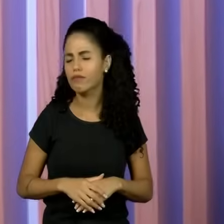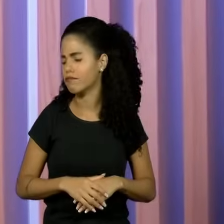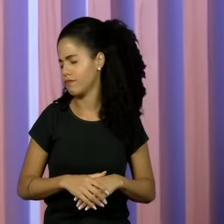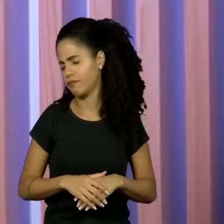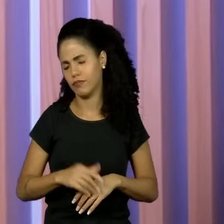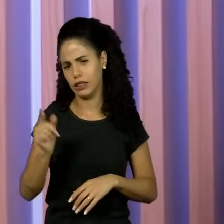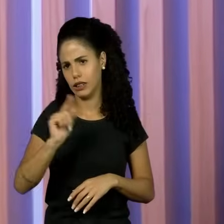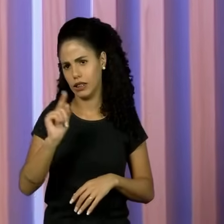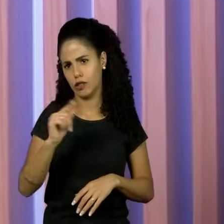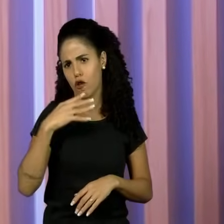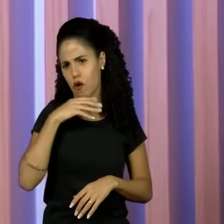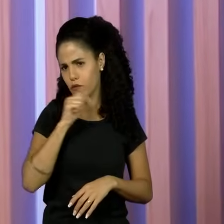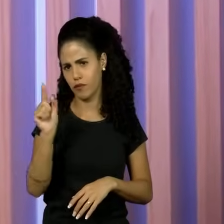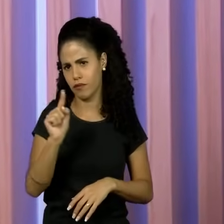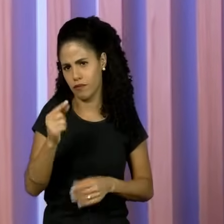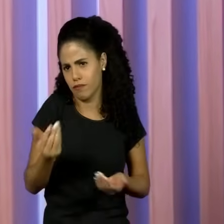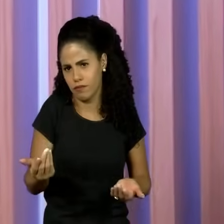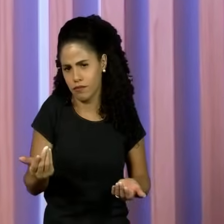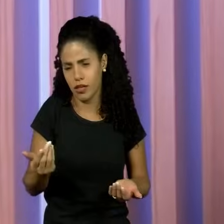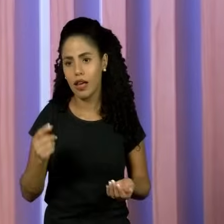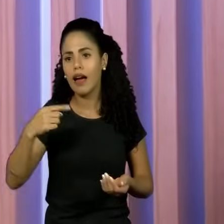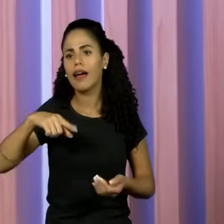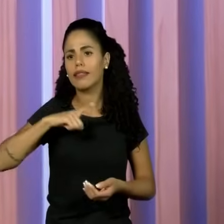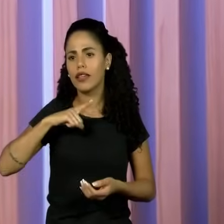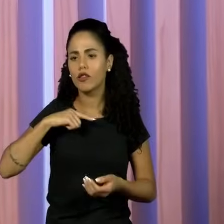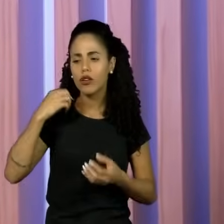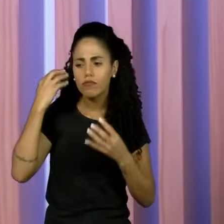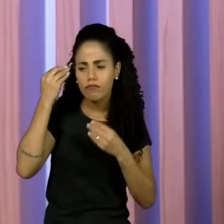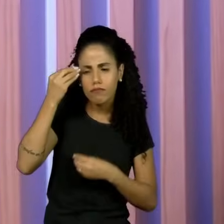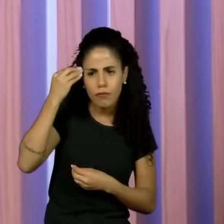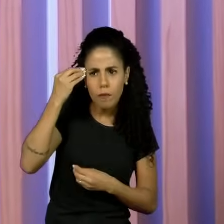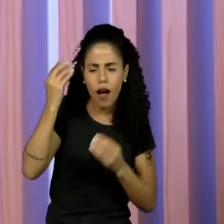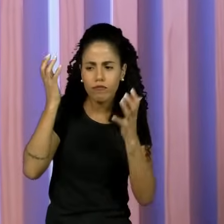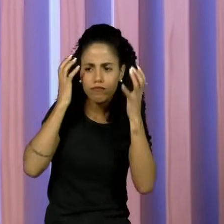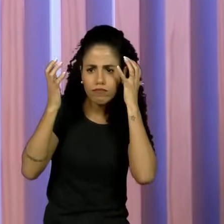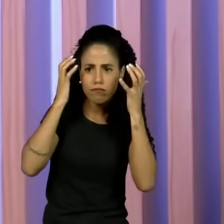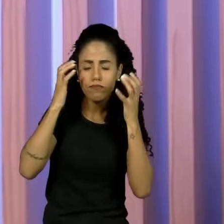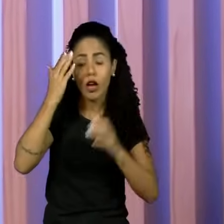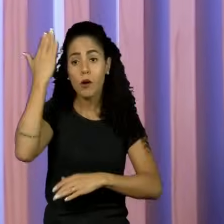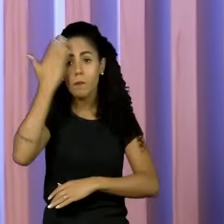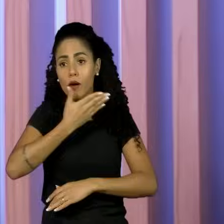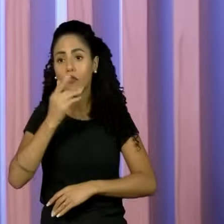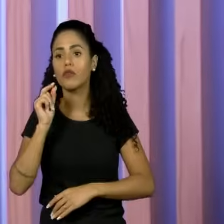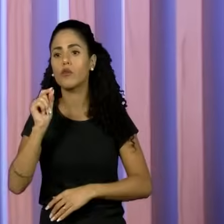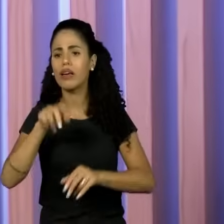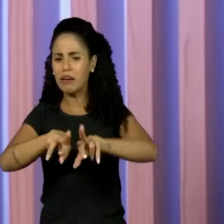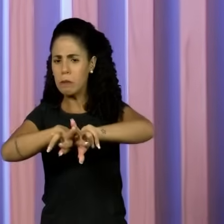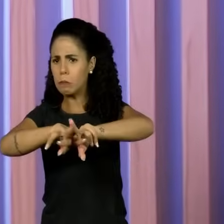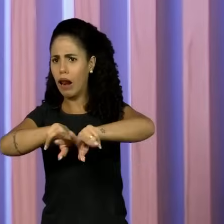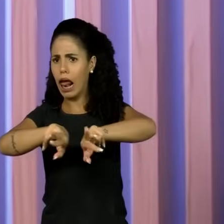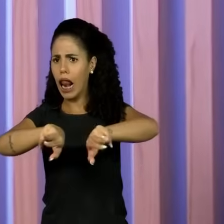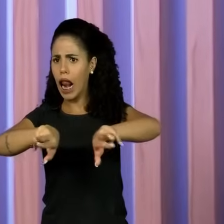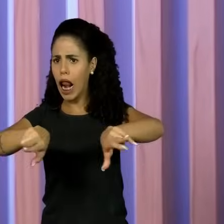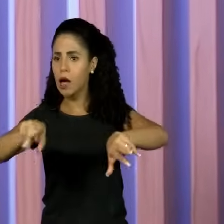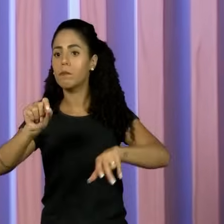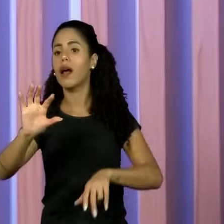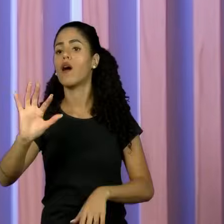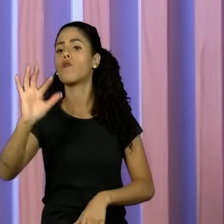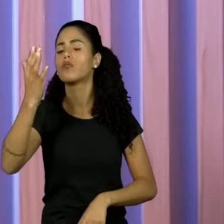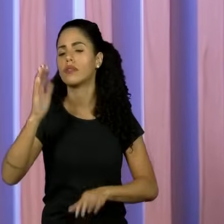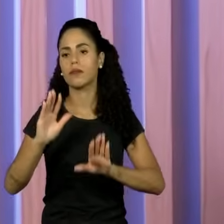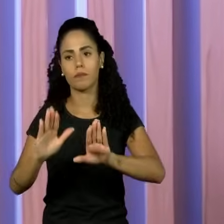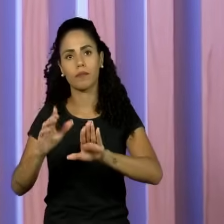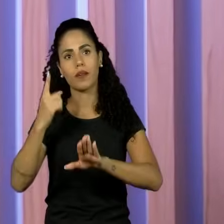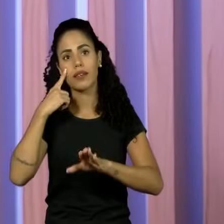que ele não vai conseguir fazer isso. Existe toda uma psicologia que comprova que há necessariamente diversos fatores para que isso aconteça, mas